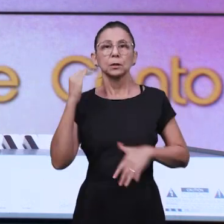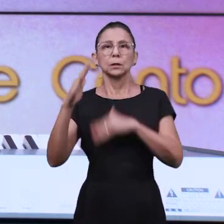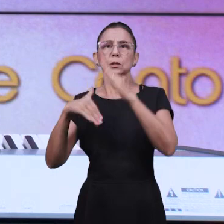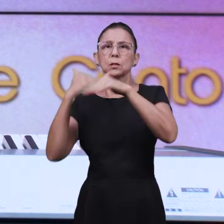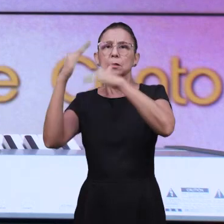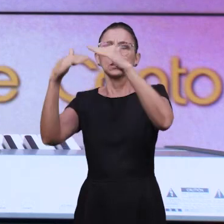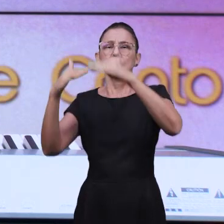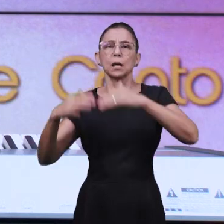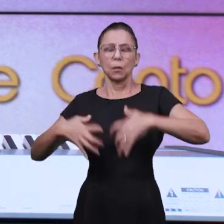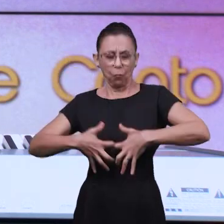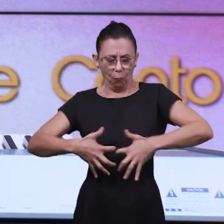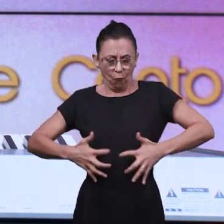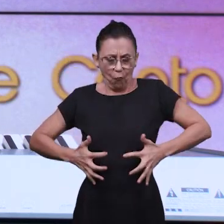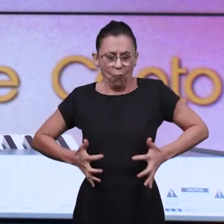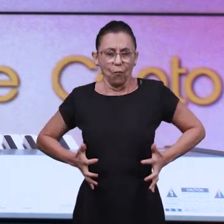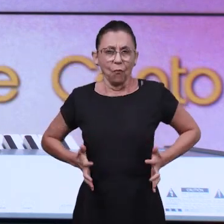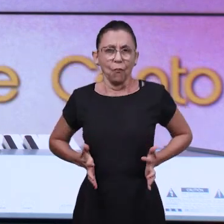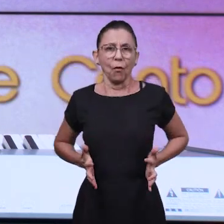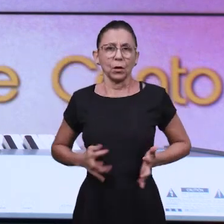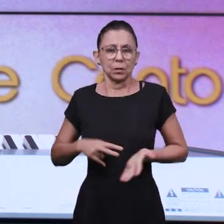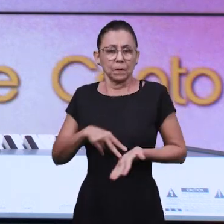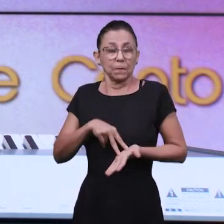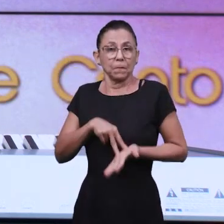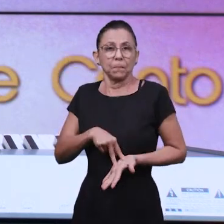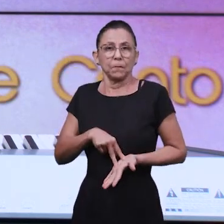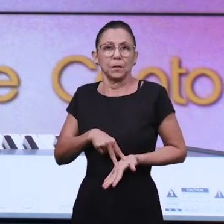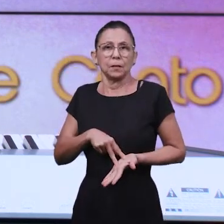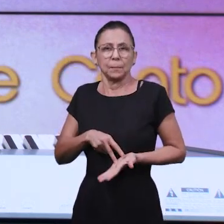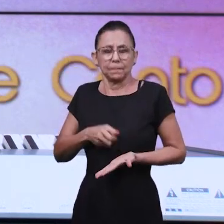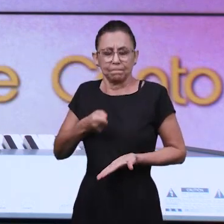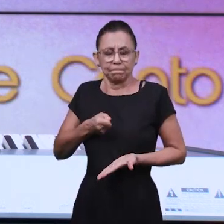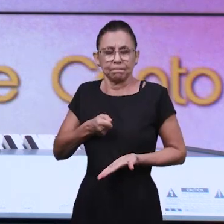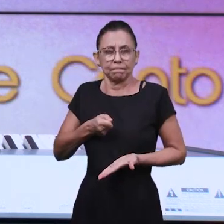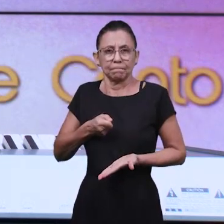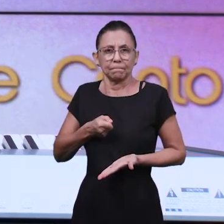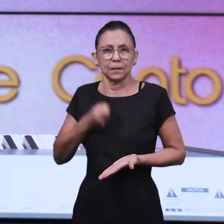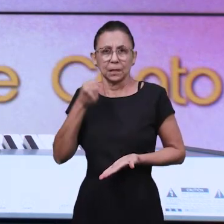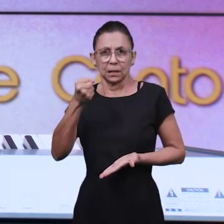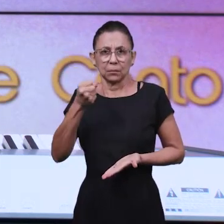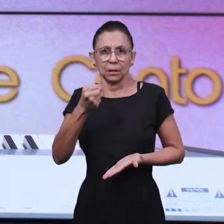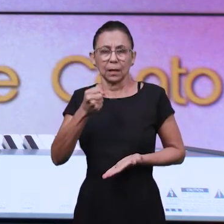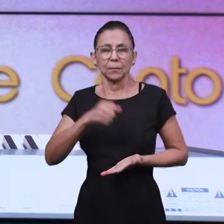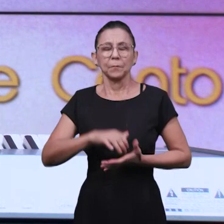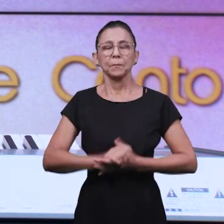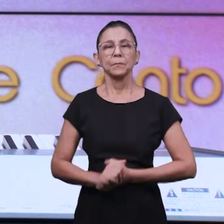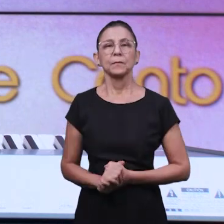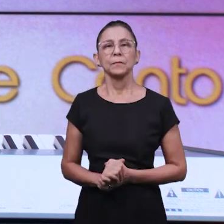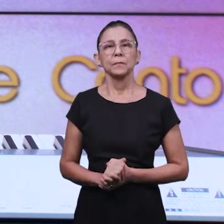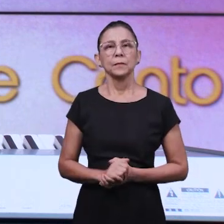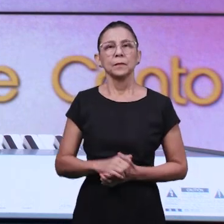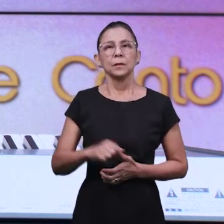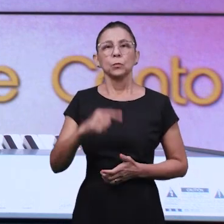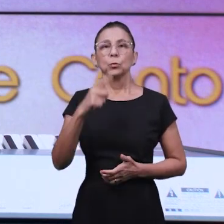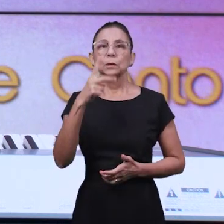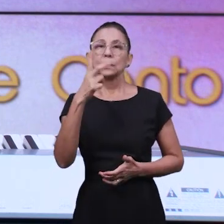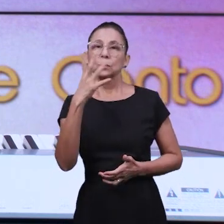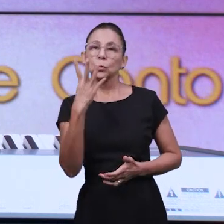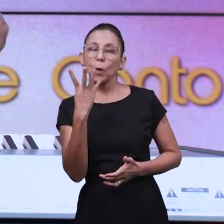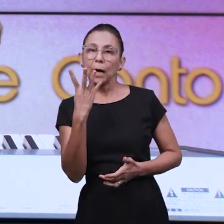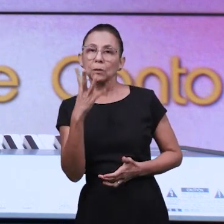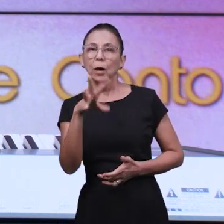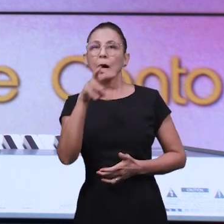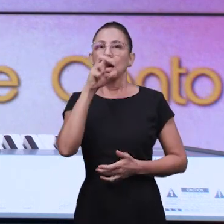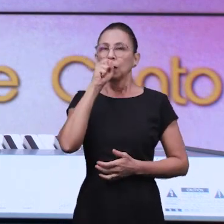desenvolva tônus muscular, consistência e resistência muscular. Então, 4 vezes na